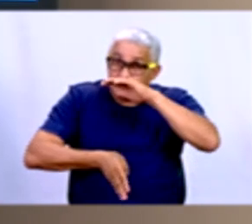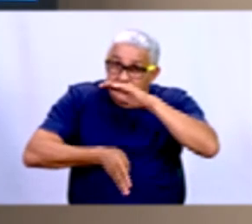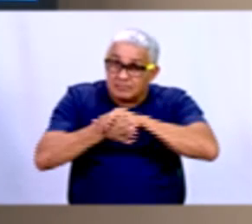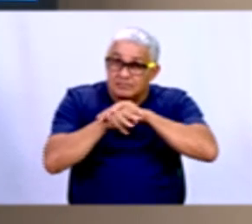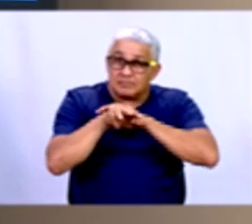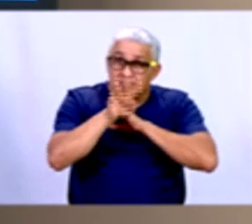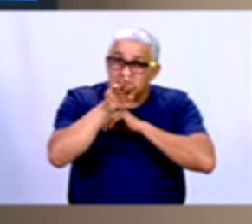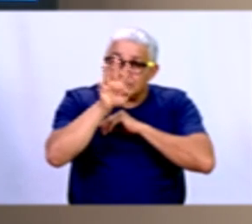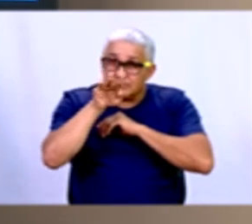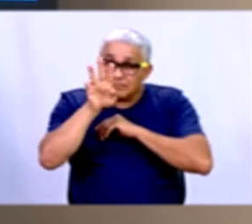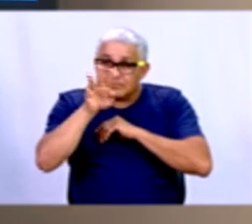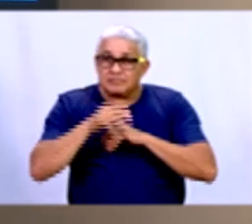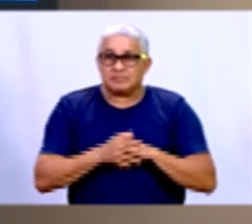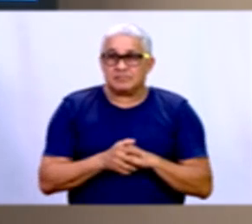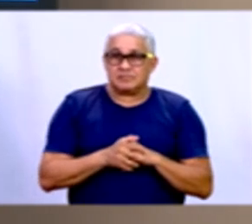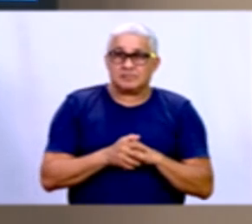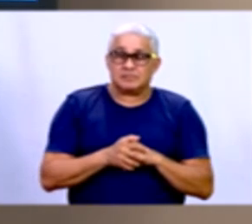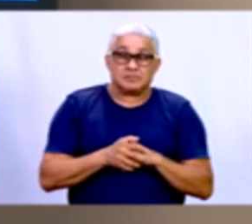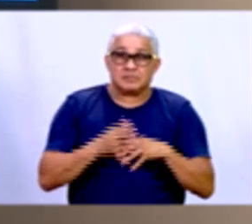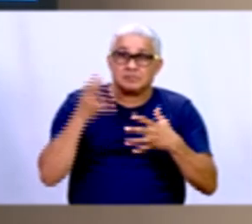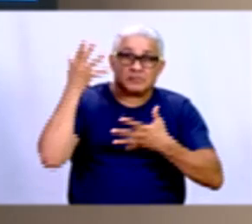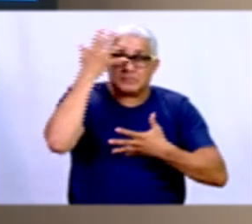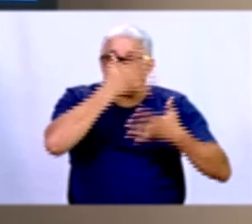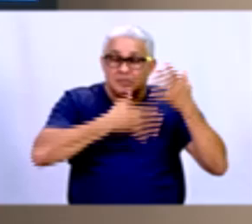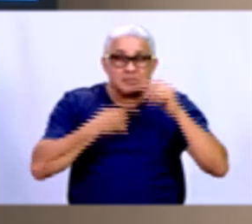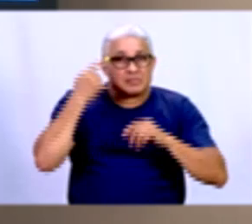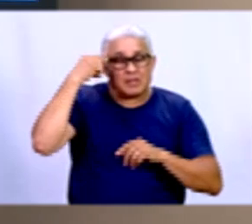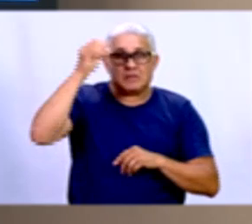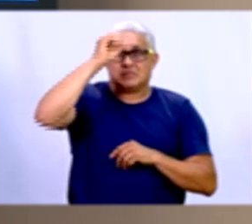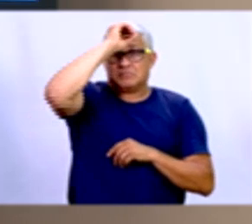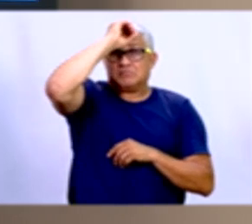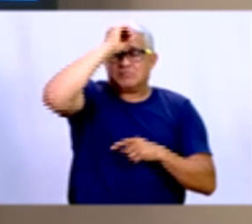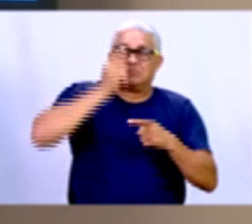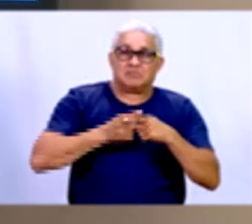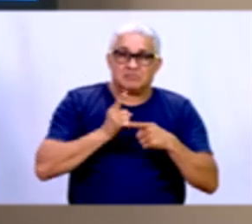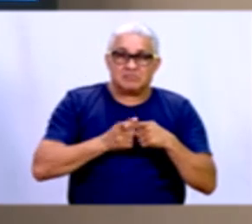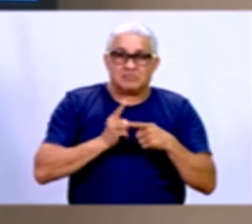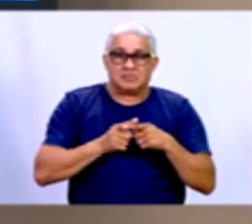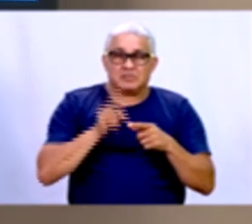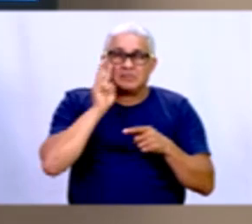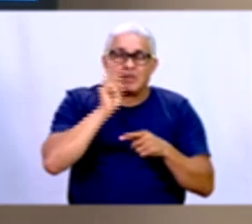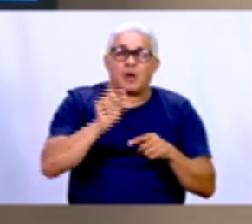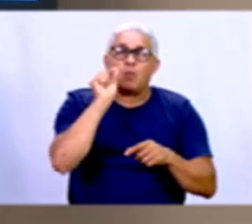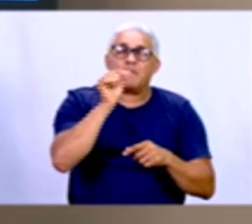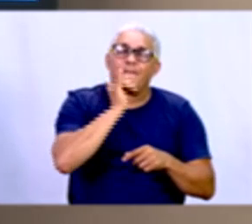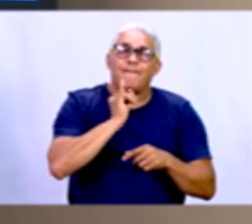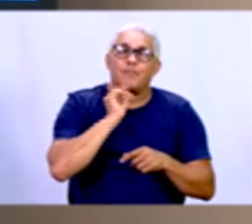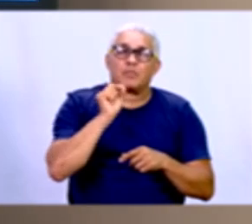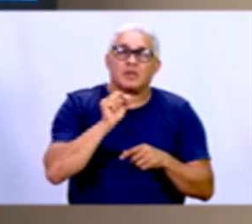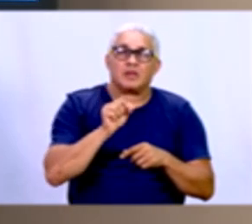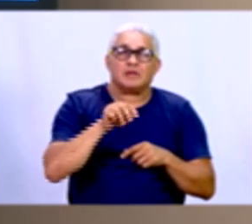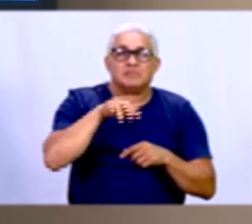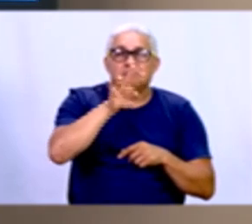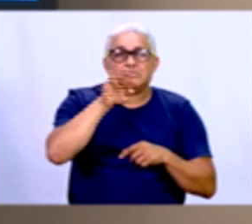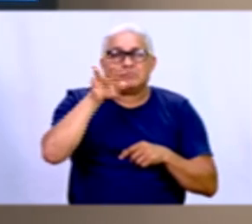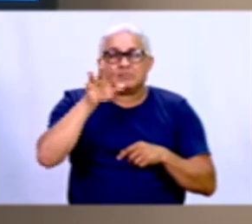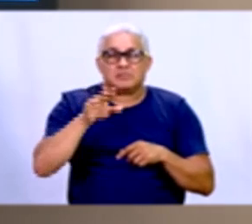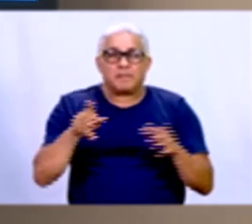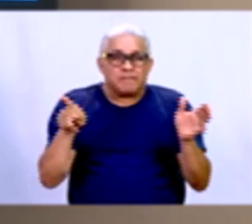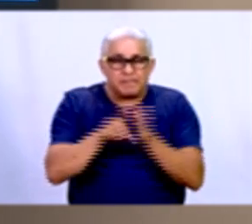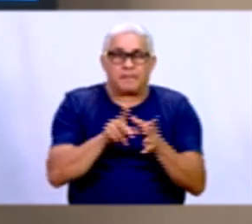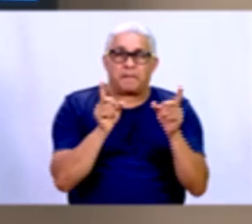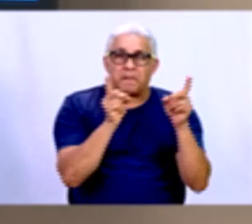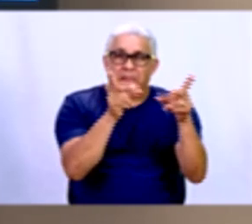naquele ambiente e não sabe o que está acontecendo ali. Porque o que a gente está vendo, por exemplo, num site que faça vendas,